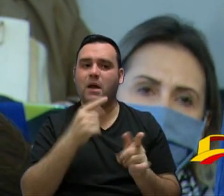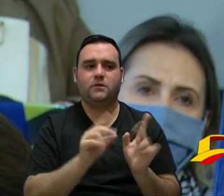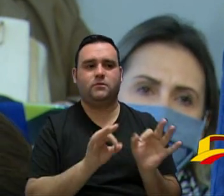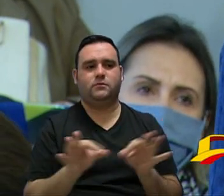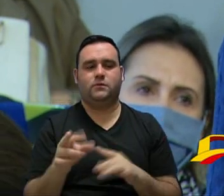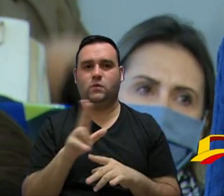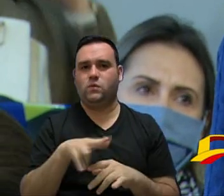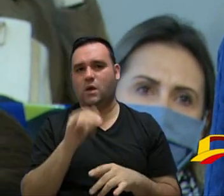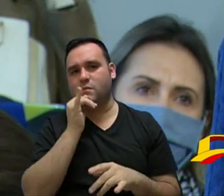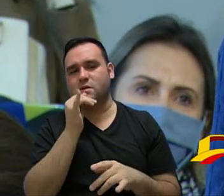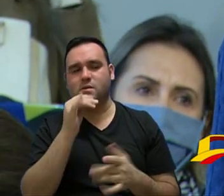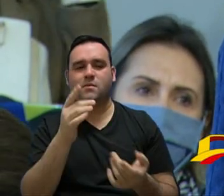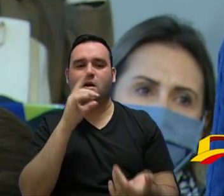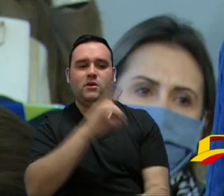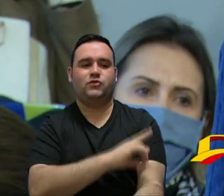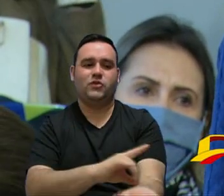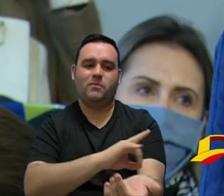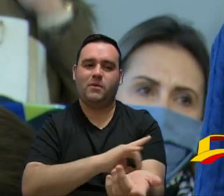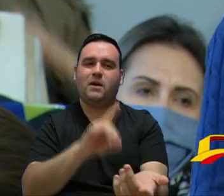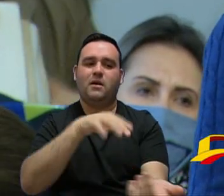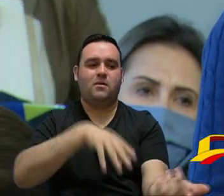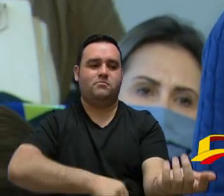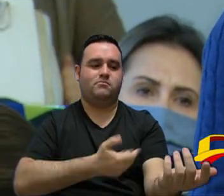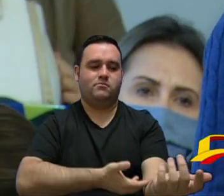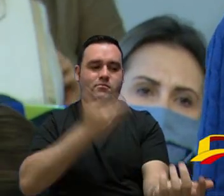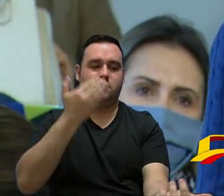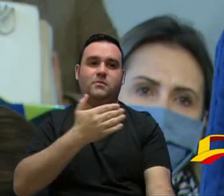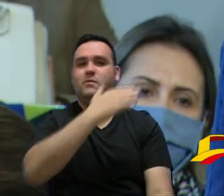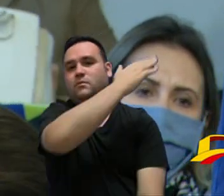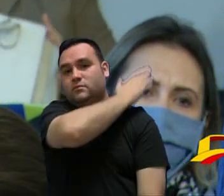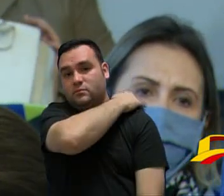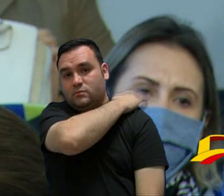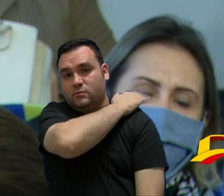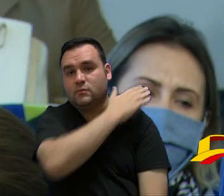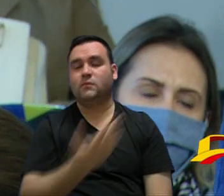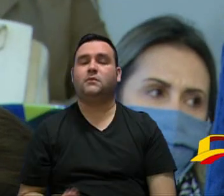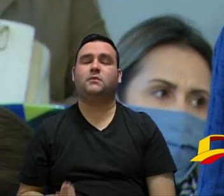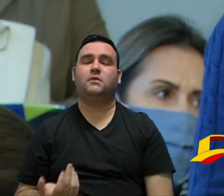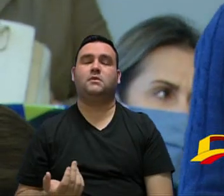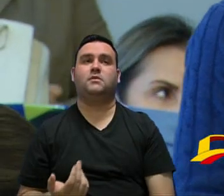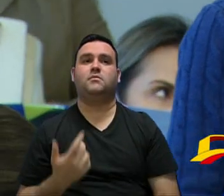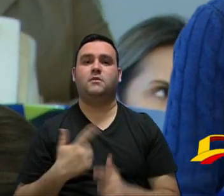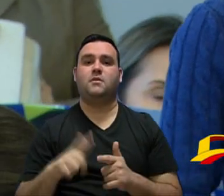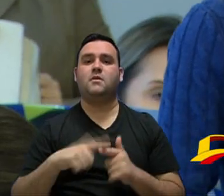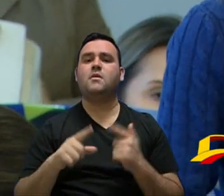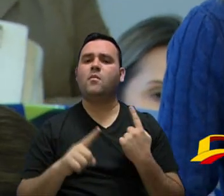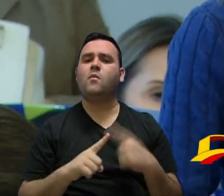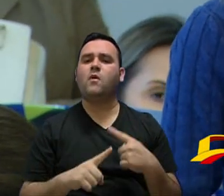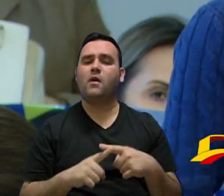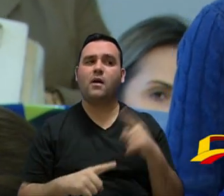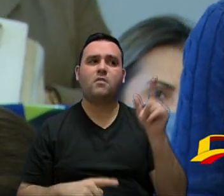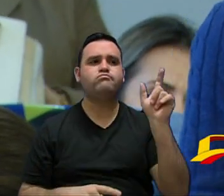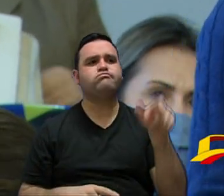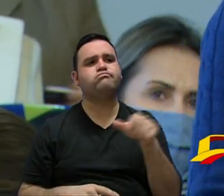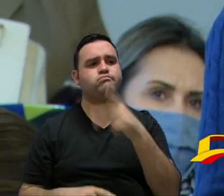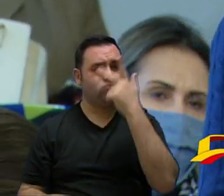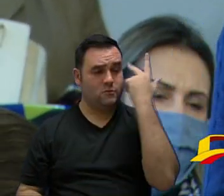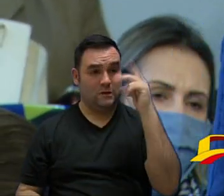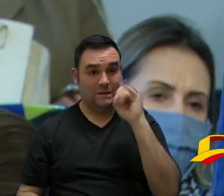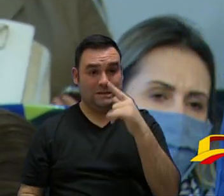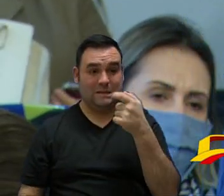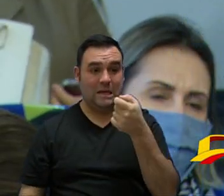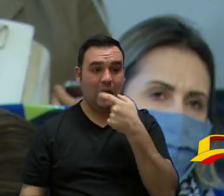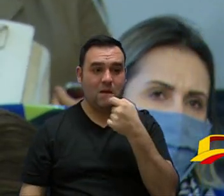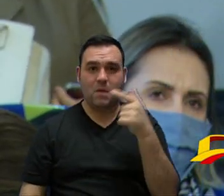no caso dos diabéticos e hipertensos os pneus pneumopatas crônicos porque são aqueles que se